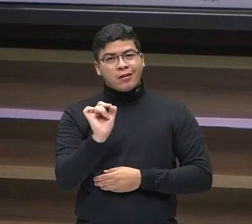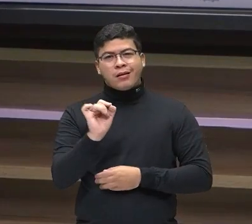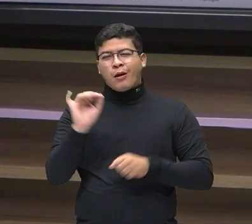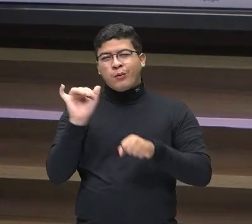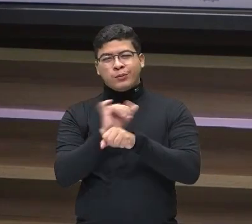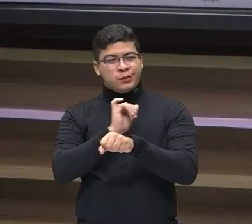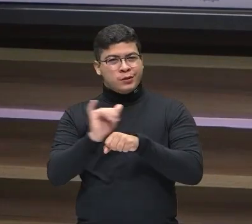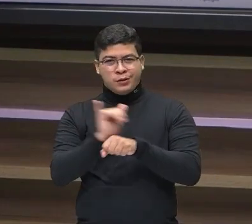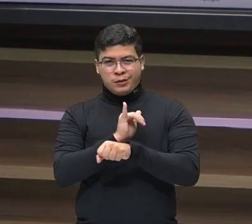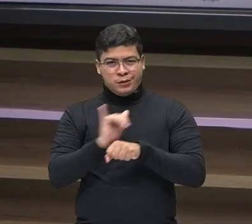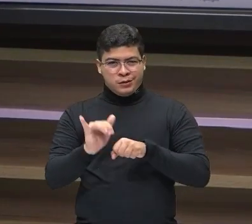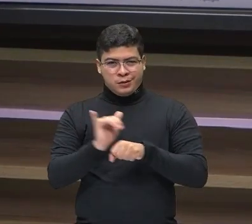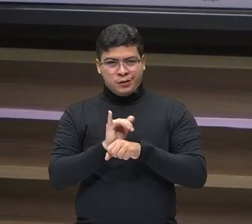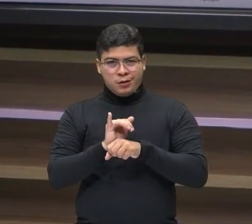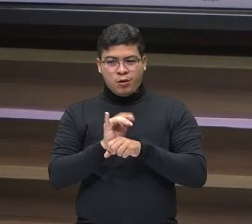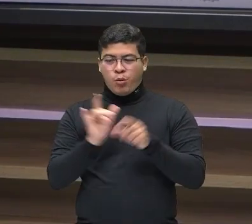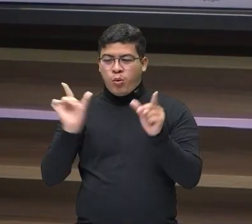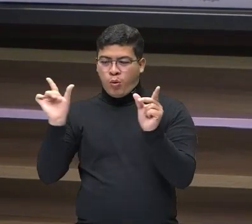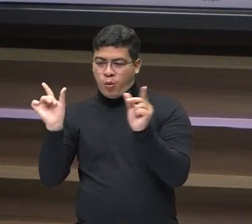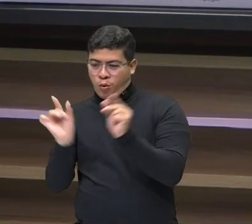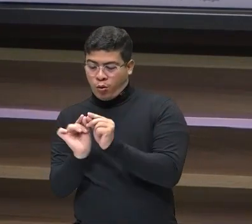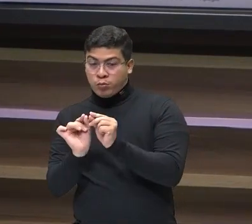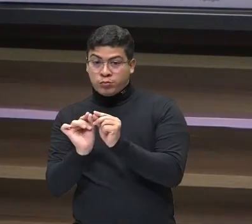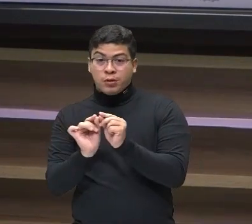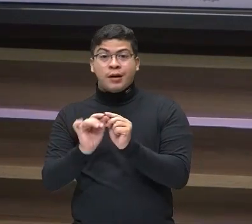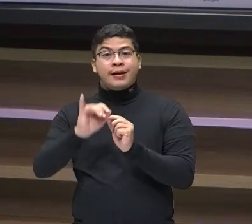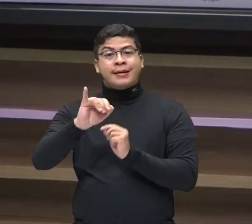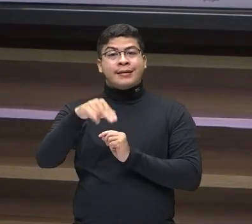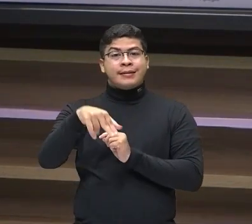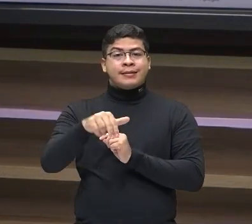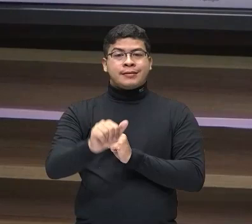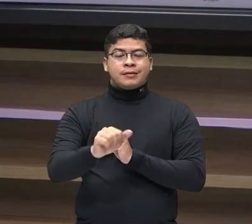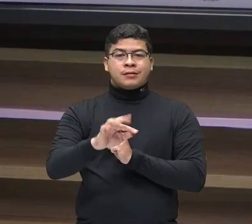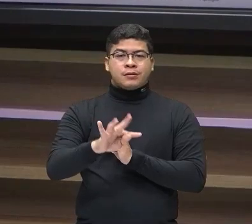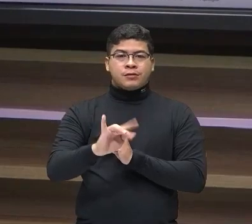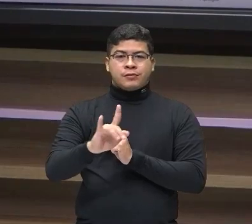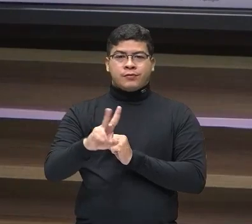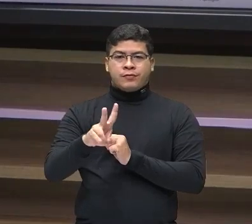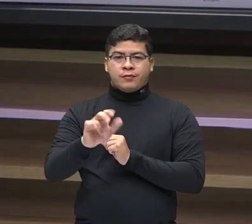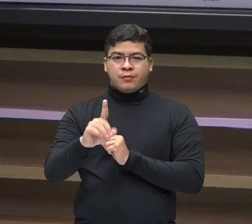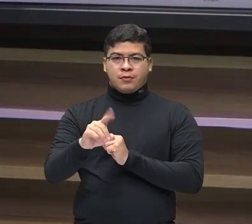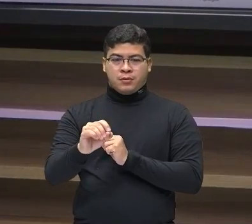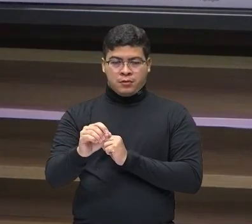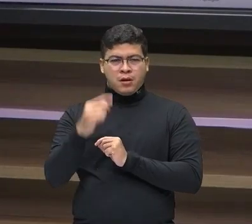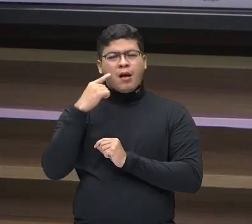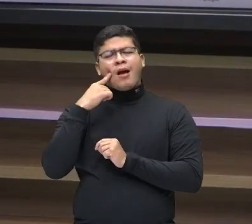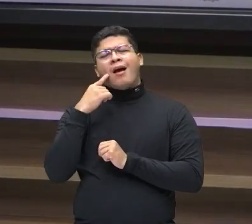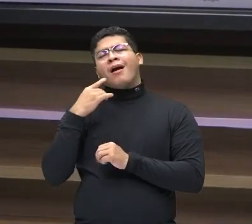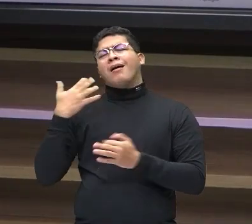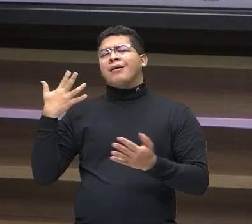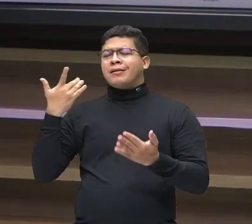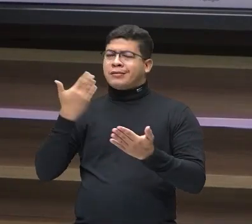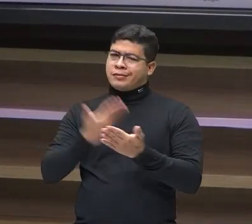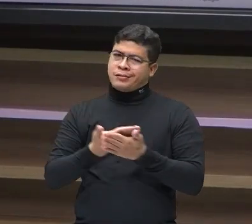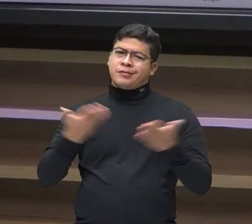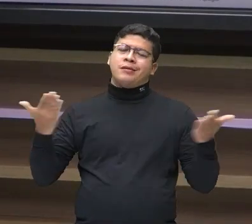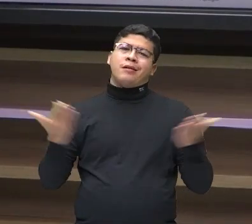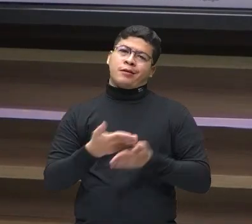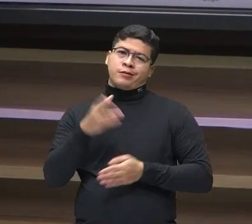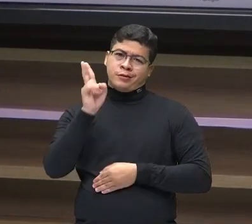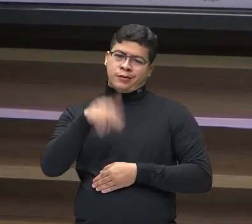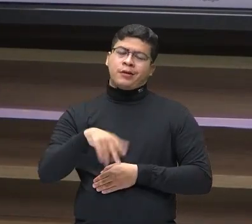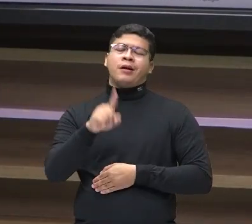técnica do vírus inativado ou atenuado é a técnica mais antiga, mas que ainda é utilizada até os dias de